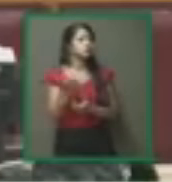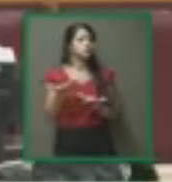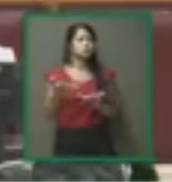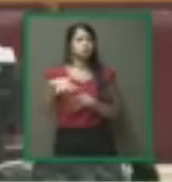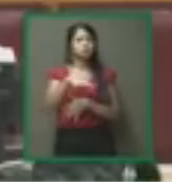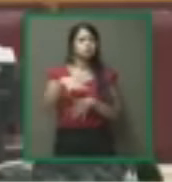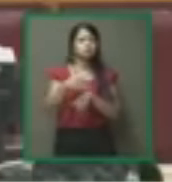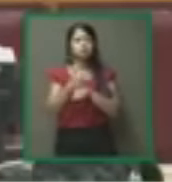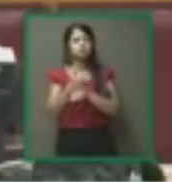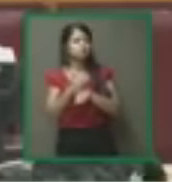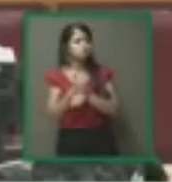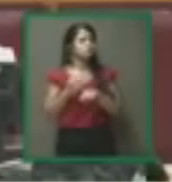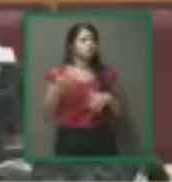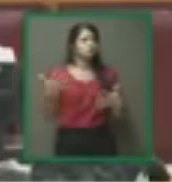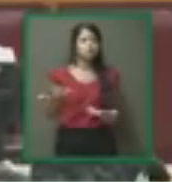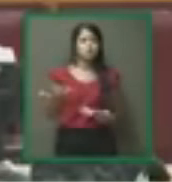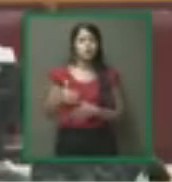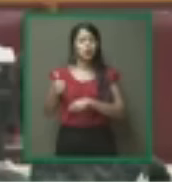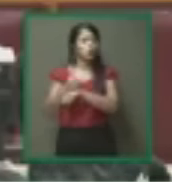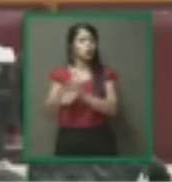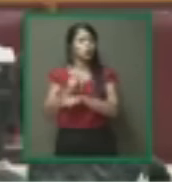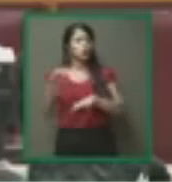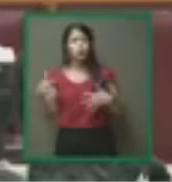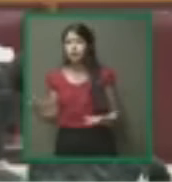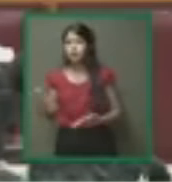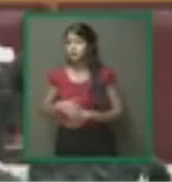Wesley? E qual é a sua profissão?